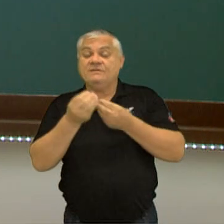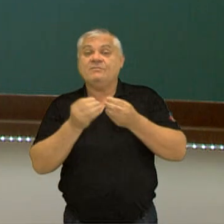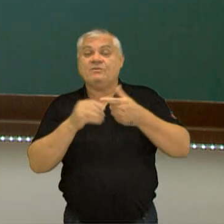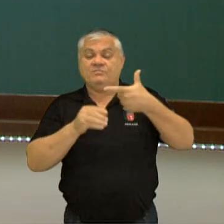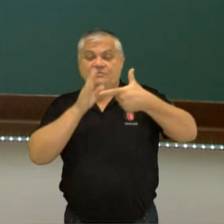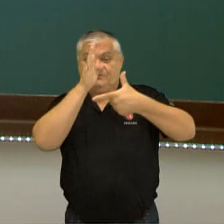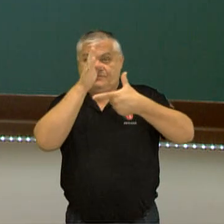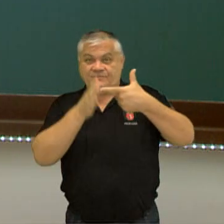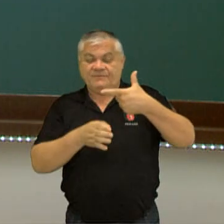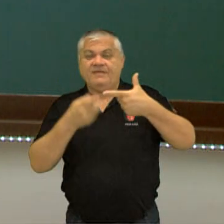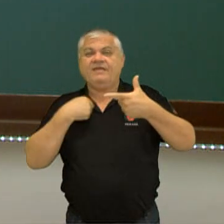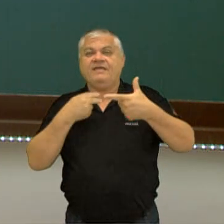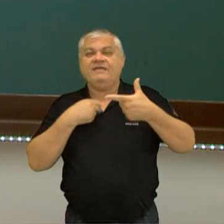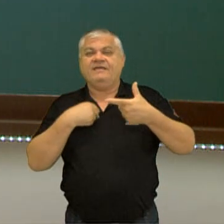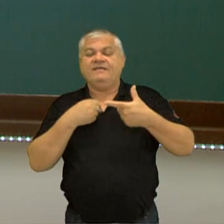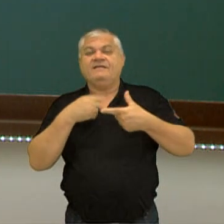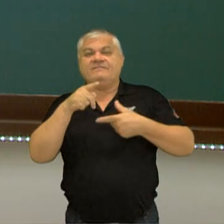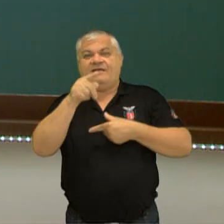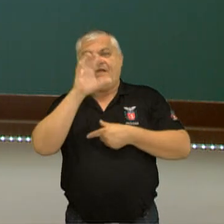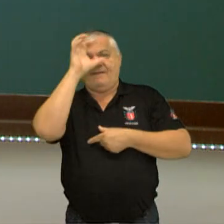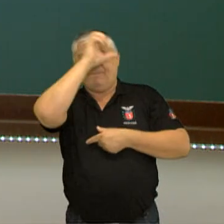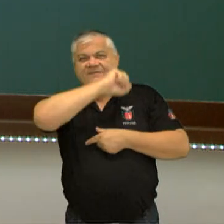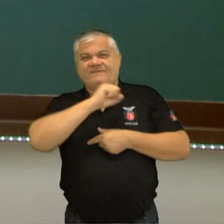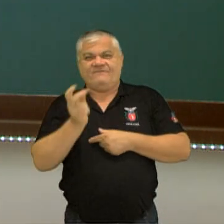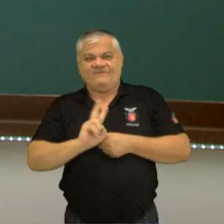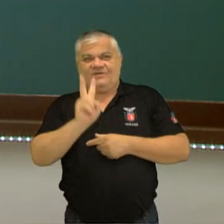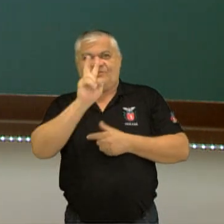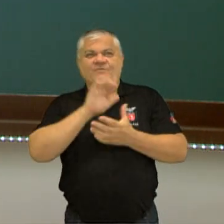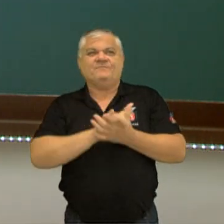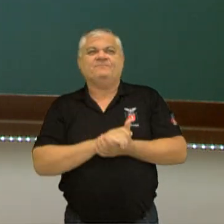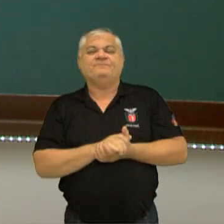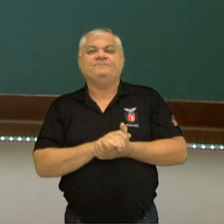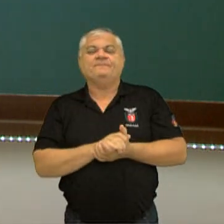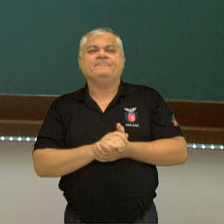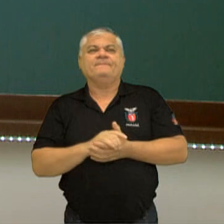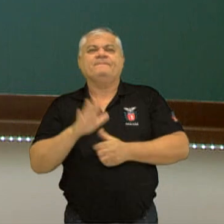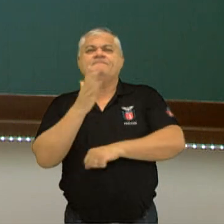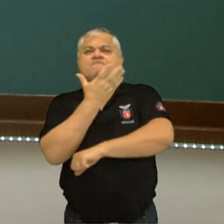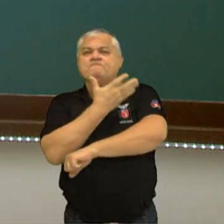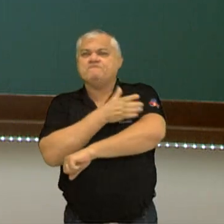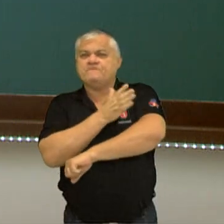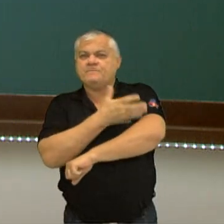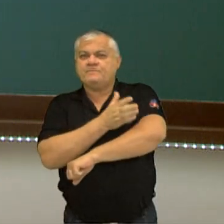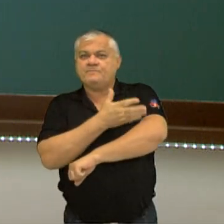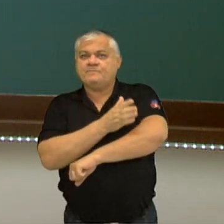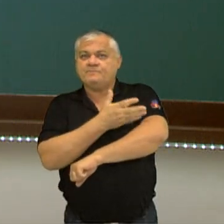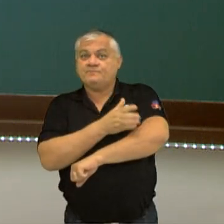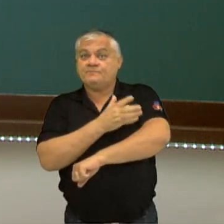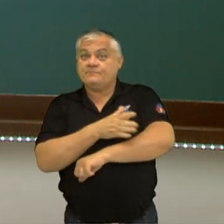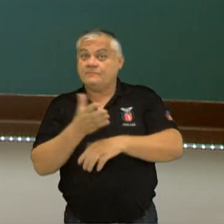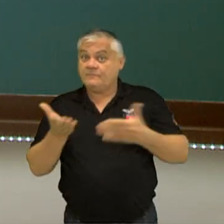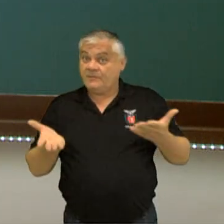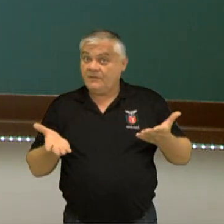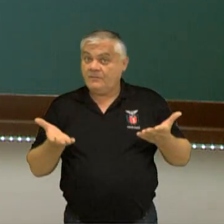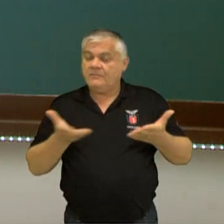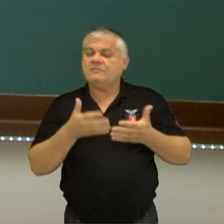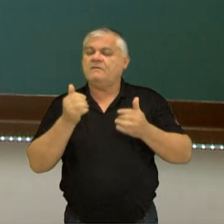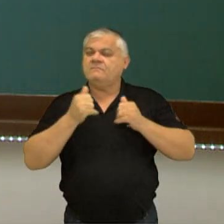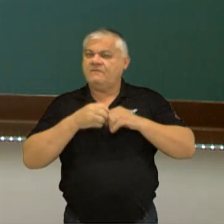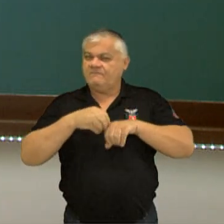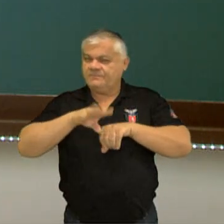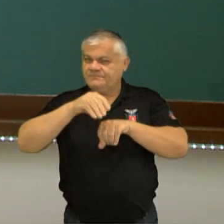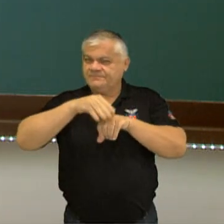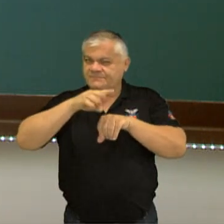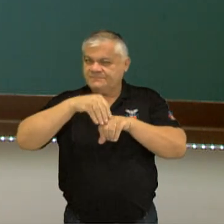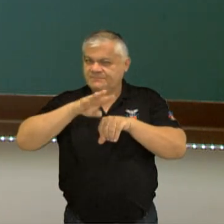reta vai te dar o valor da tangente desses ângulos. Então, aqui, dito isso, bastante informação aqui